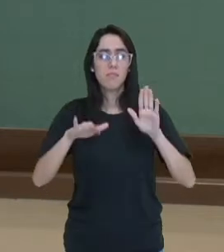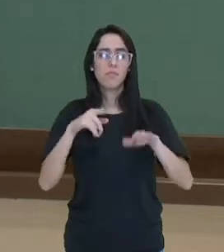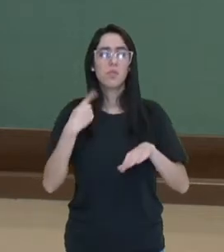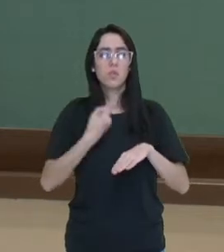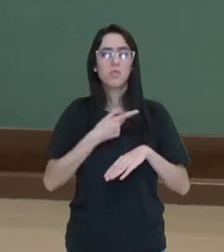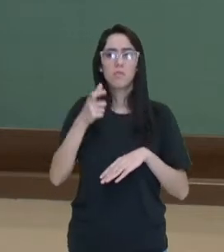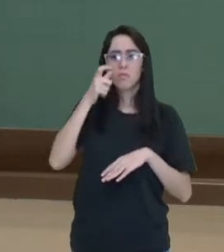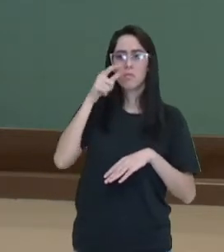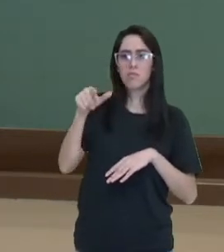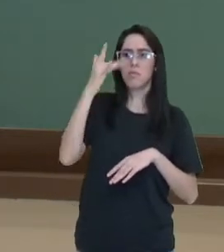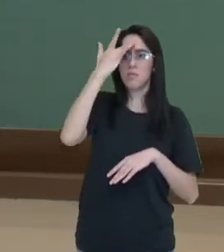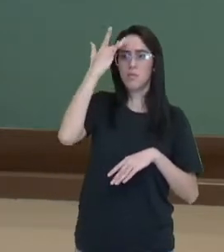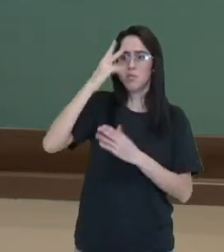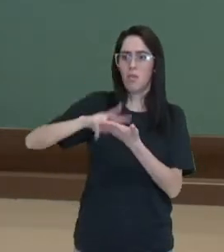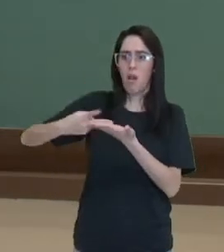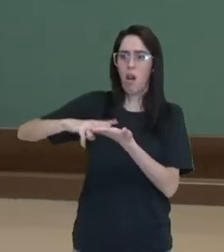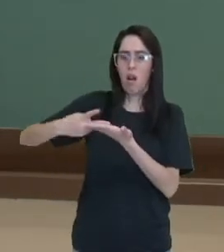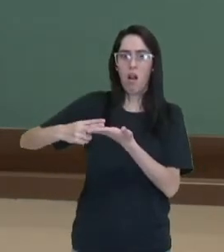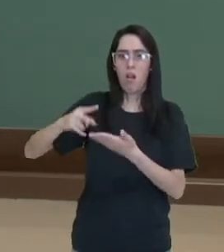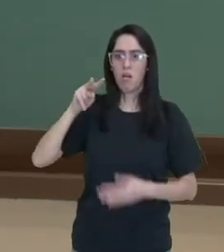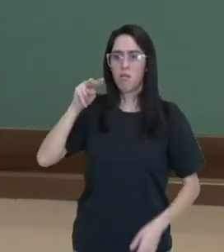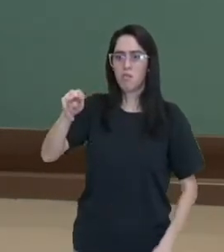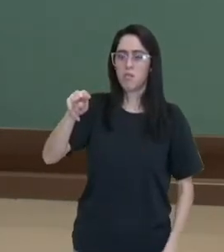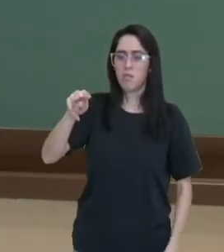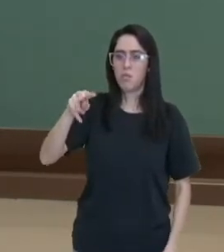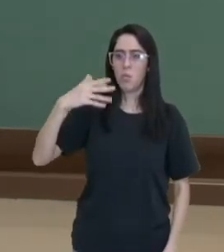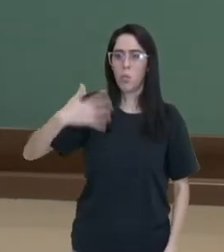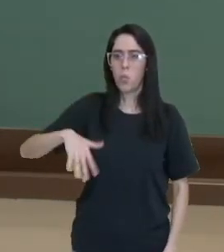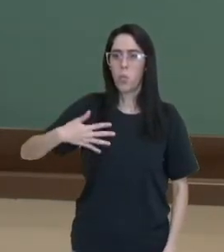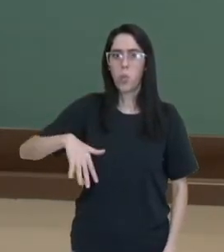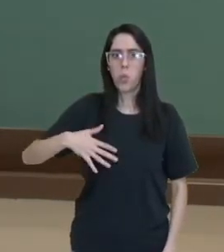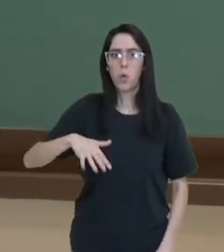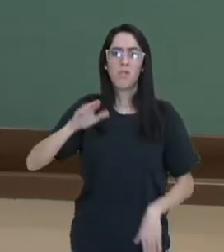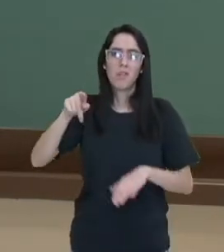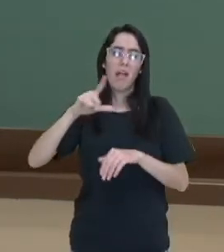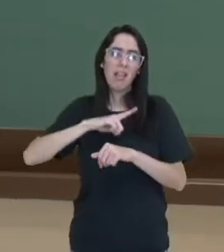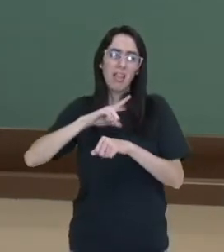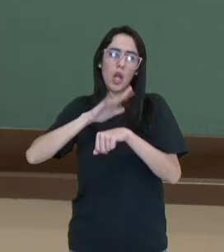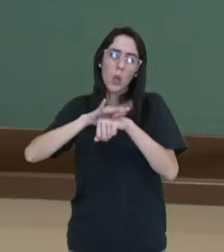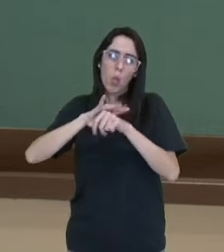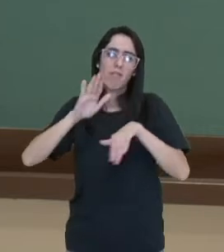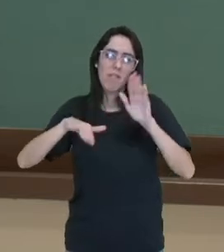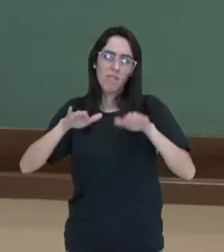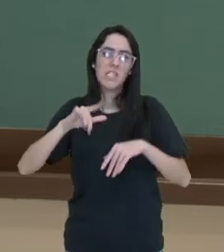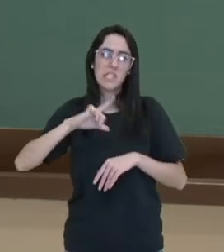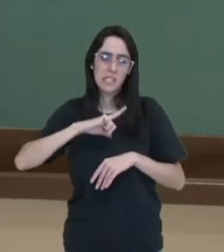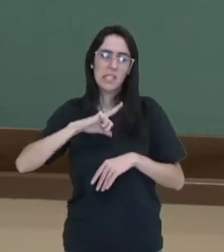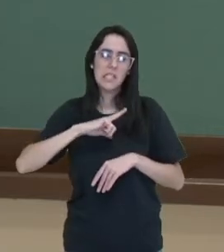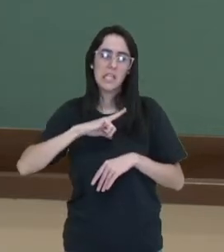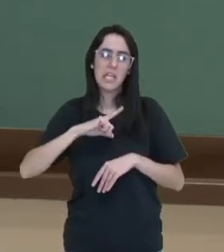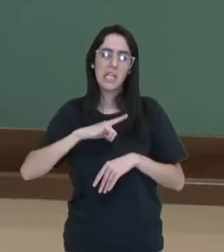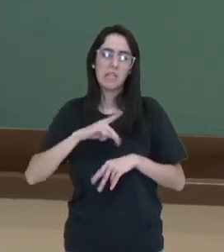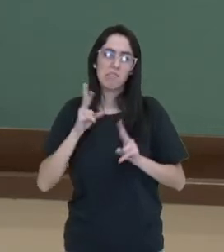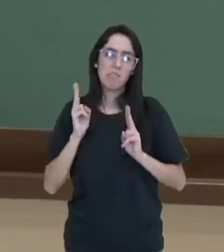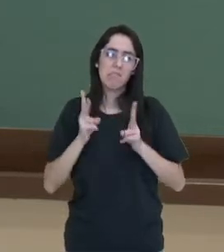pessoa tendo um ataque epilético ou se ela for doente, né, ela ter a